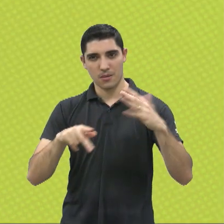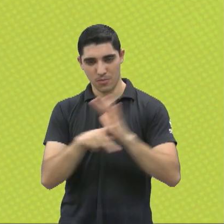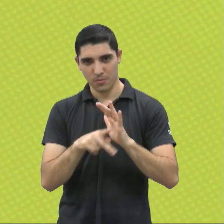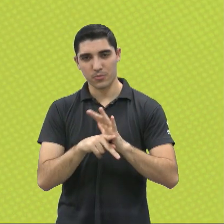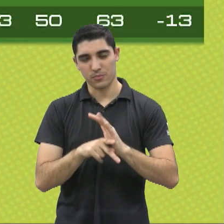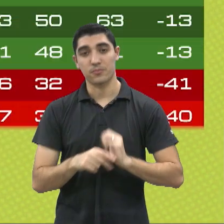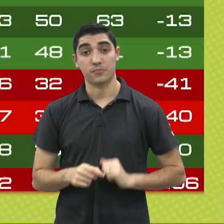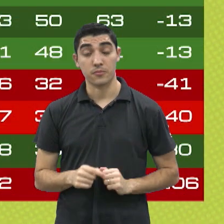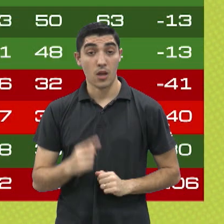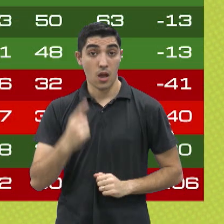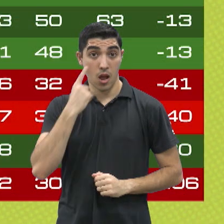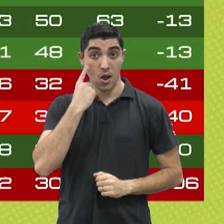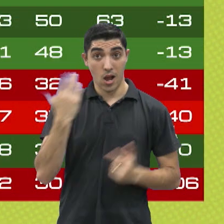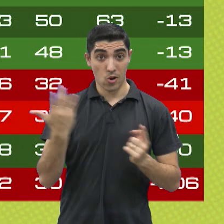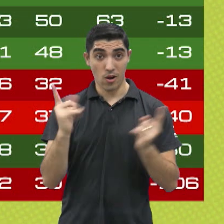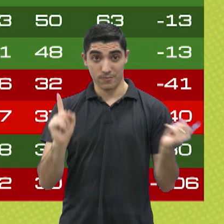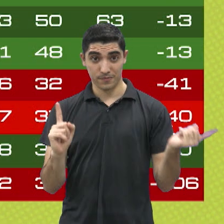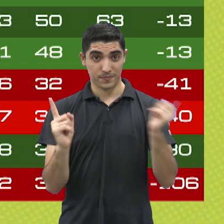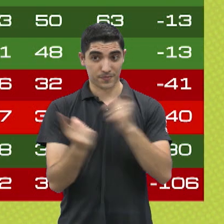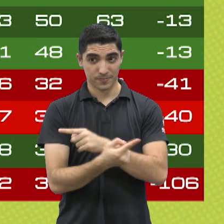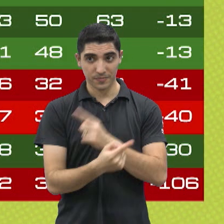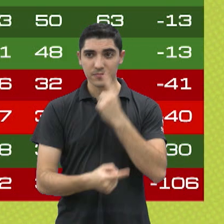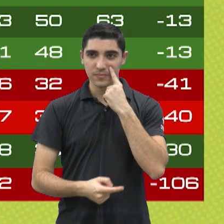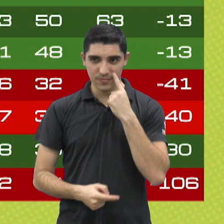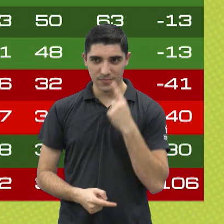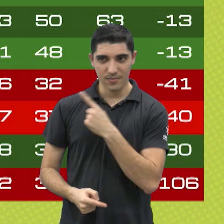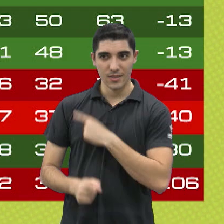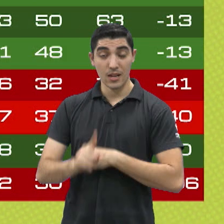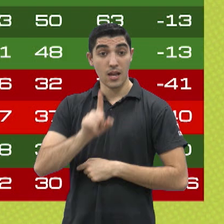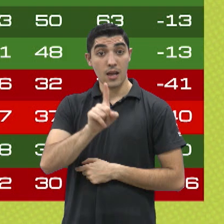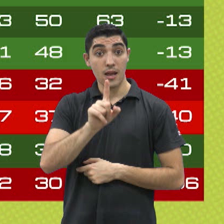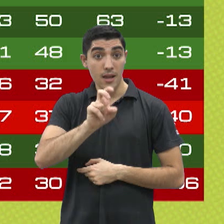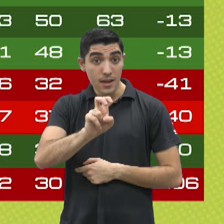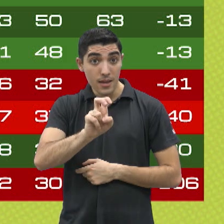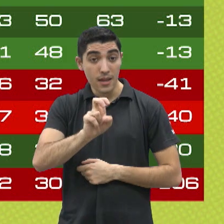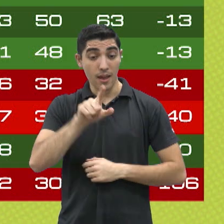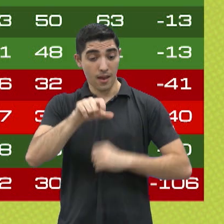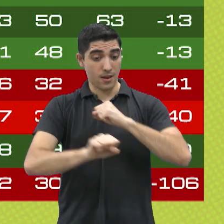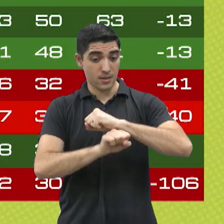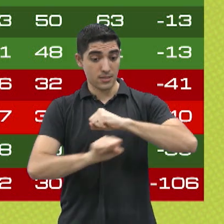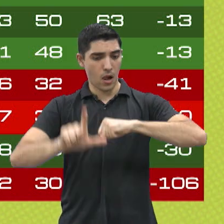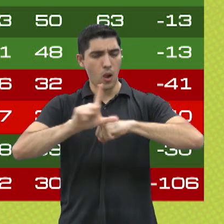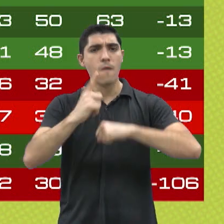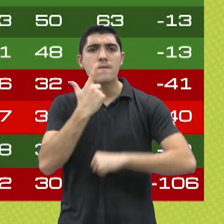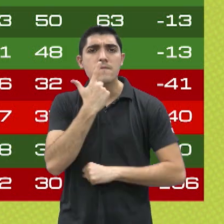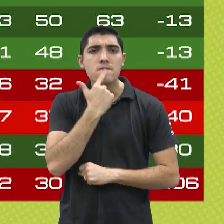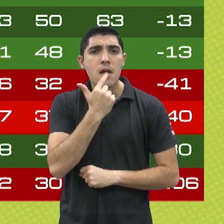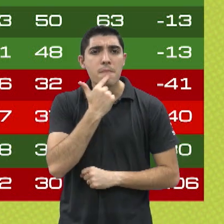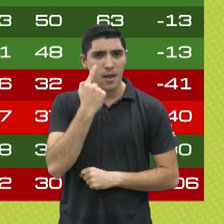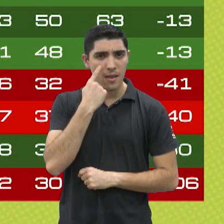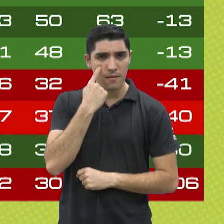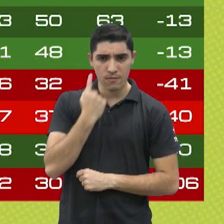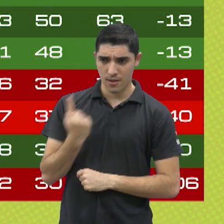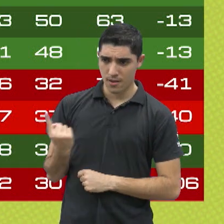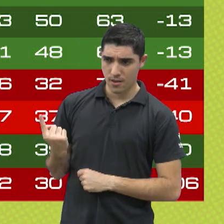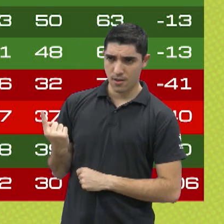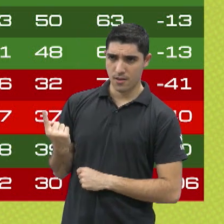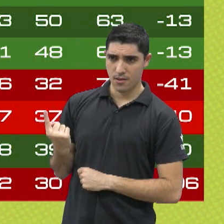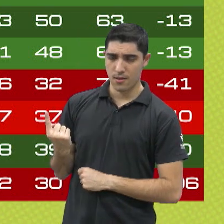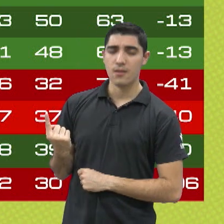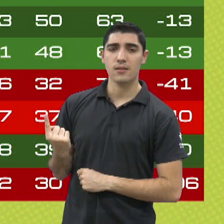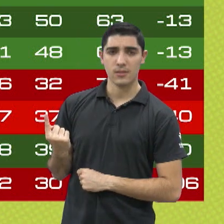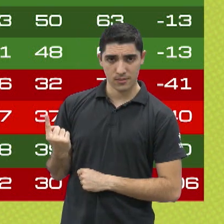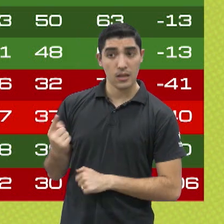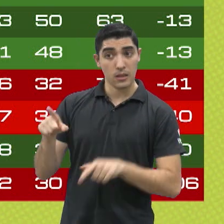aí que tem a peculiaridade. Você vai ver aqui, ó, 15º colocado, o São Lourenço, tá em vermelhinho aqui, ó. E também lá embaixo, os outros